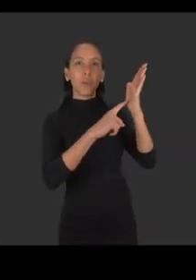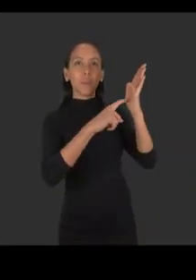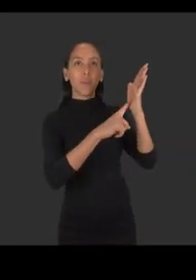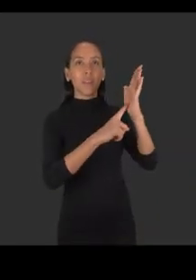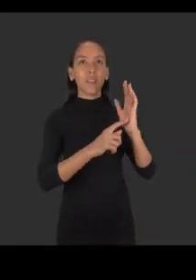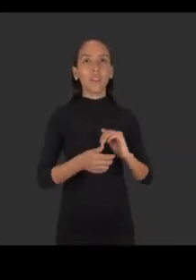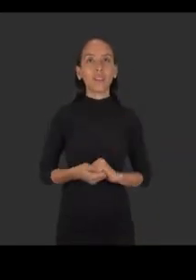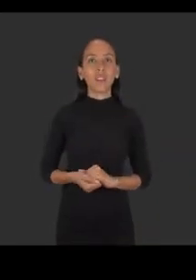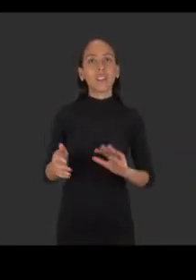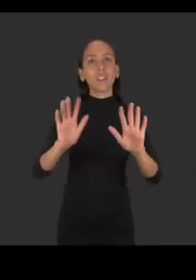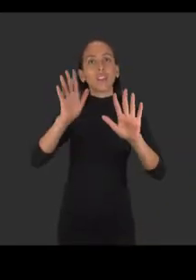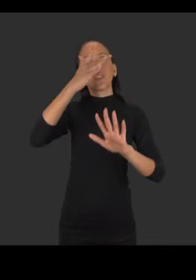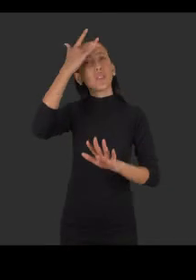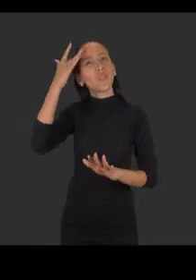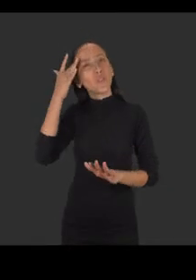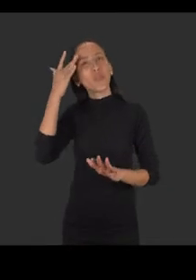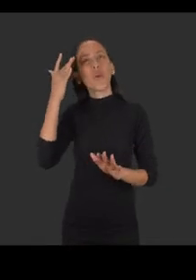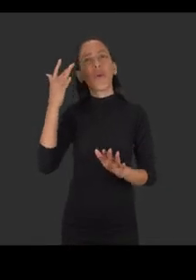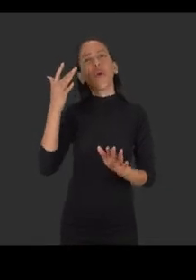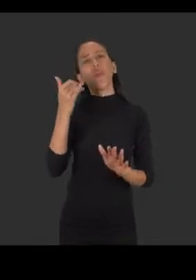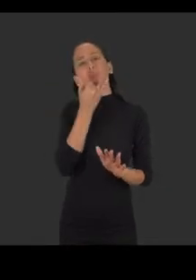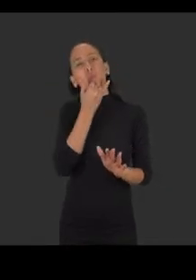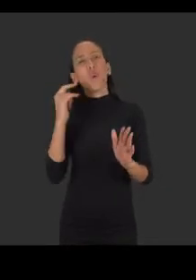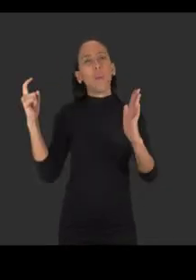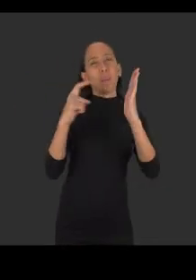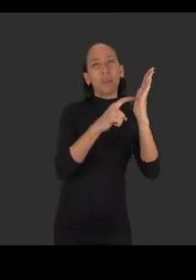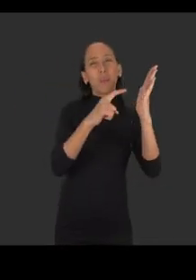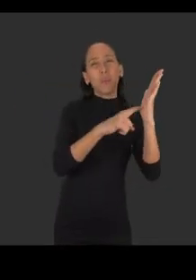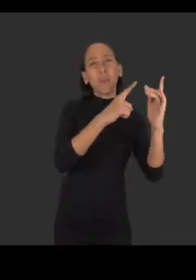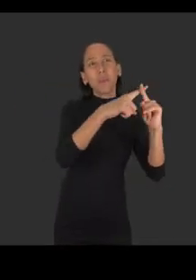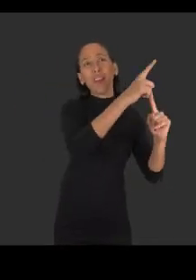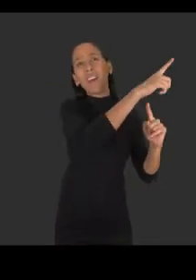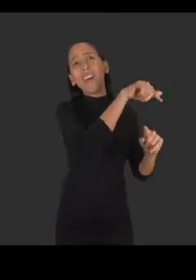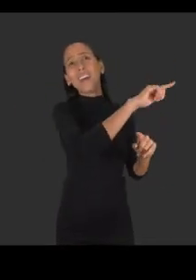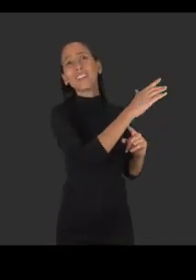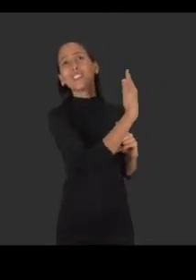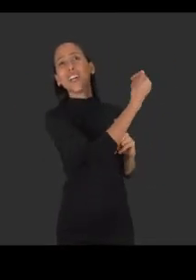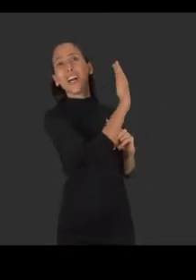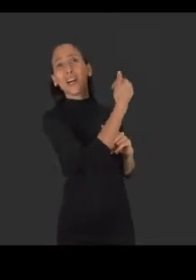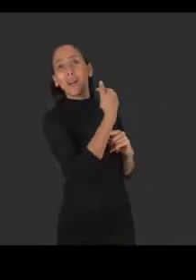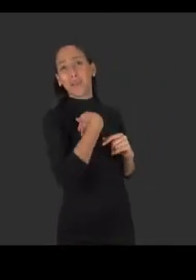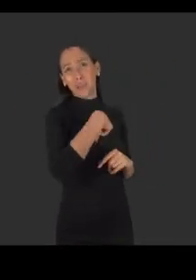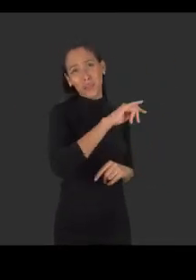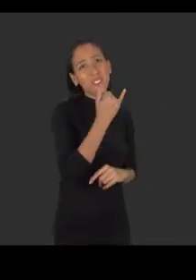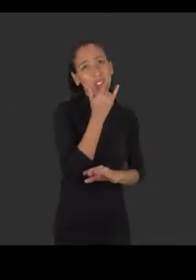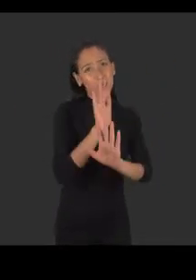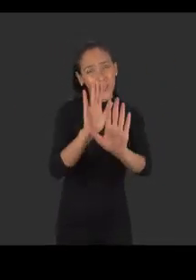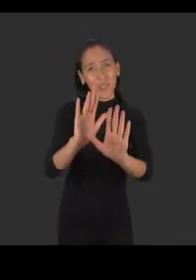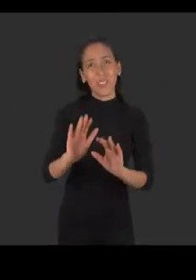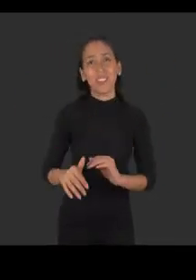Gente, desculpa a campainha, mas é que chega paciente, eles tocam pra saber, tá? Desculpa.